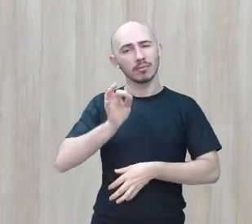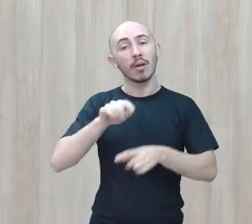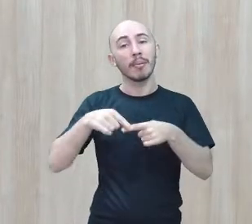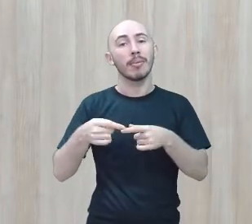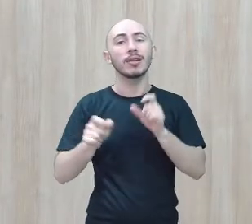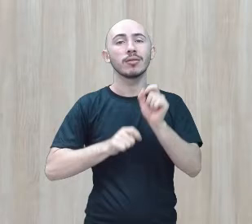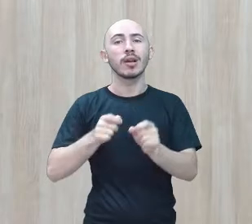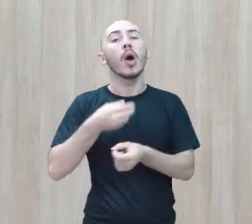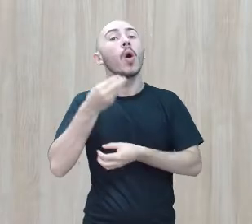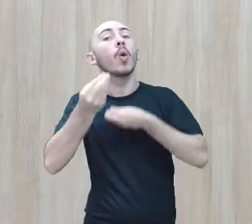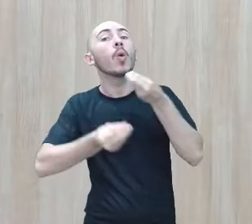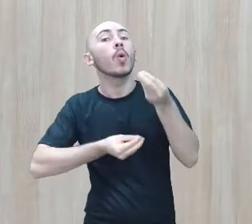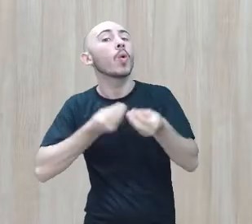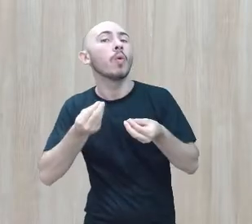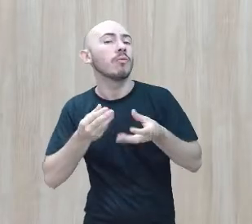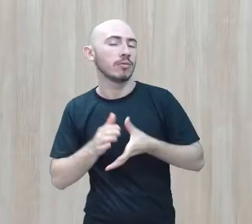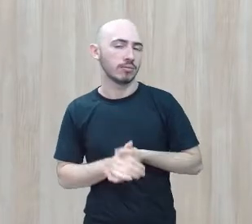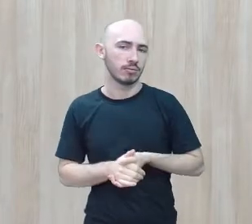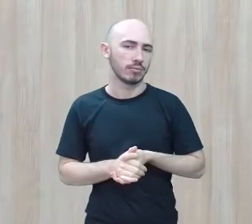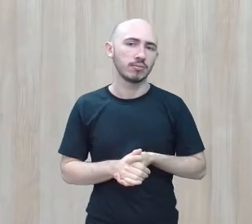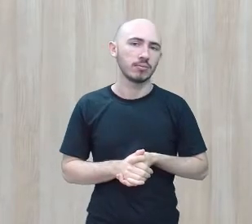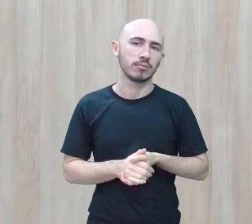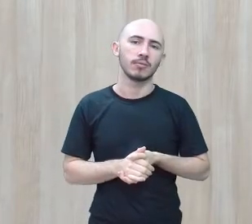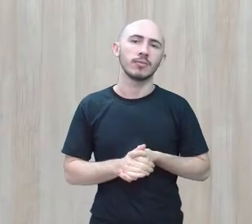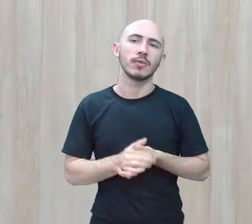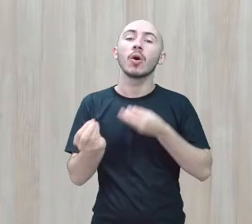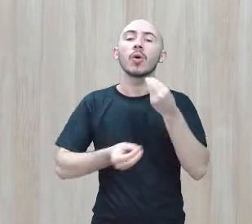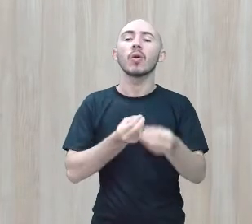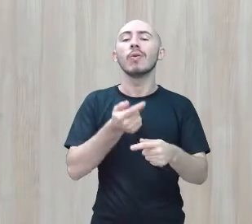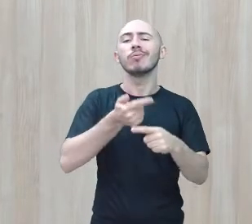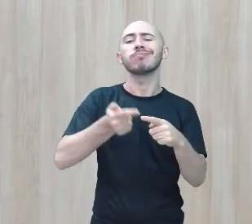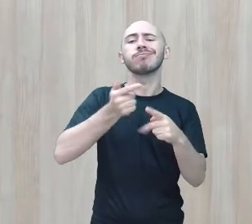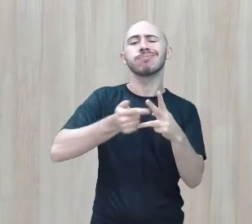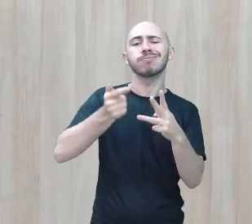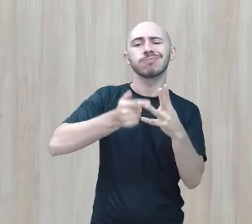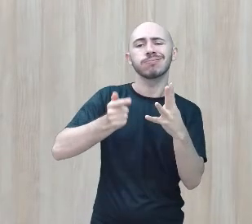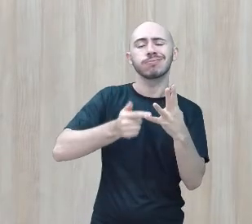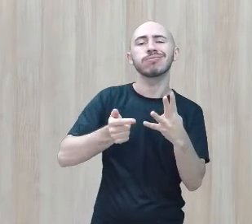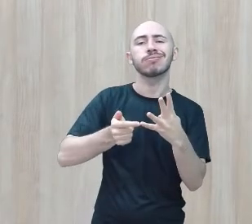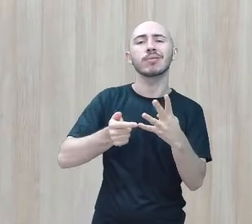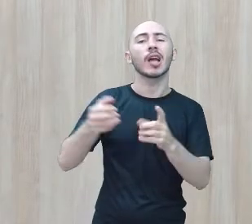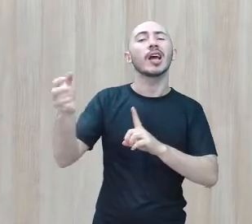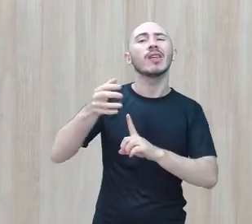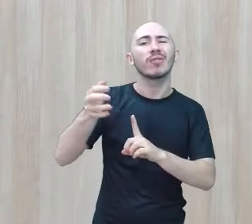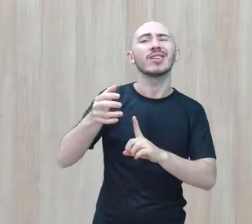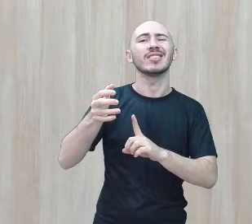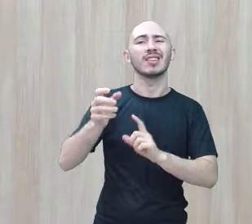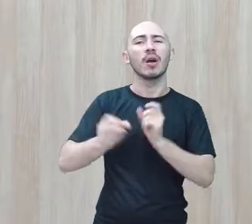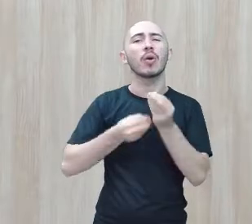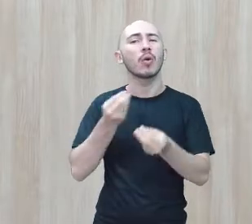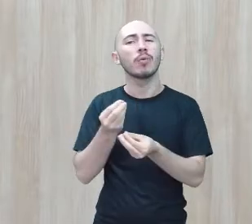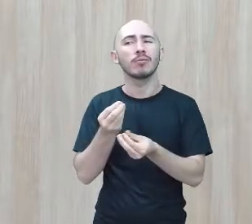saber como é que esses problemas afetam, né?